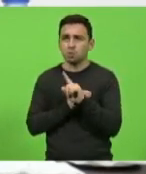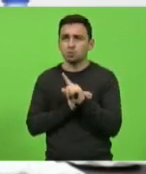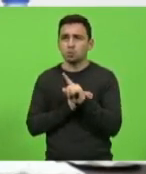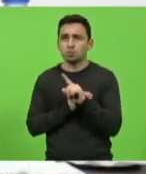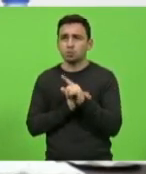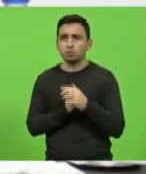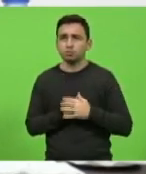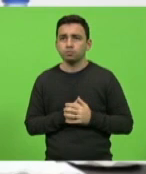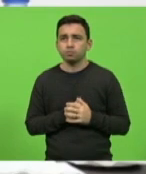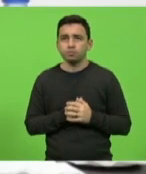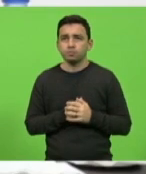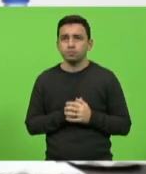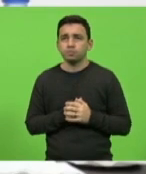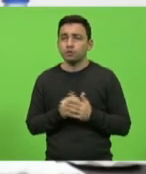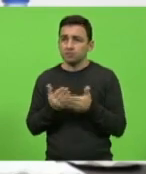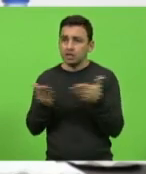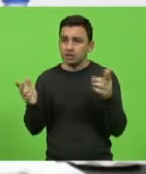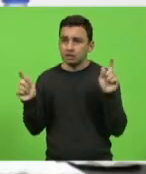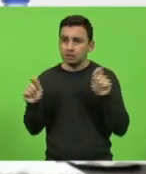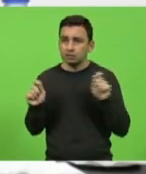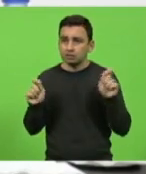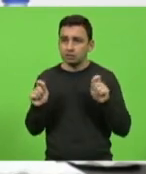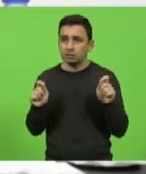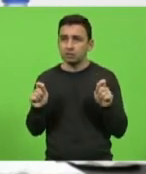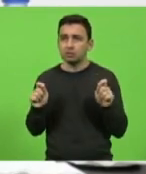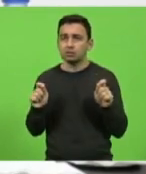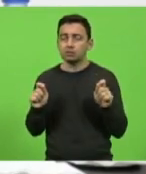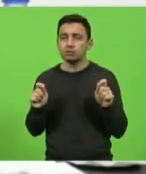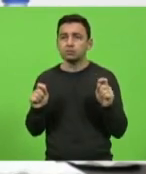se há a possibilidade de nós